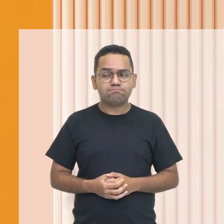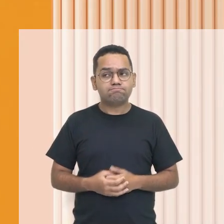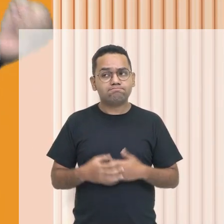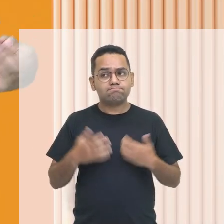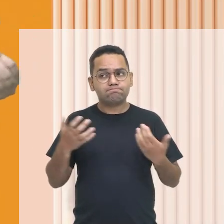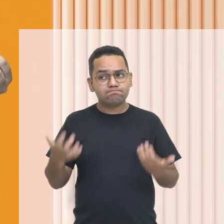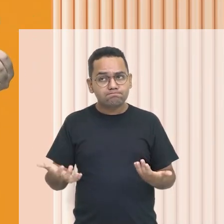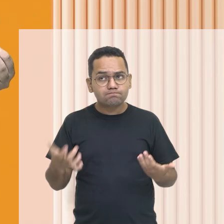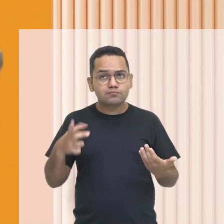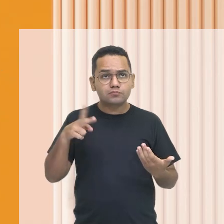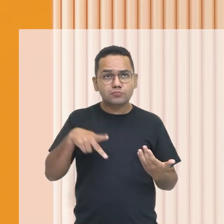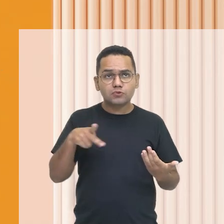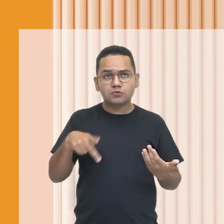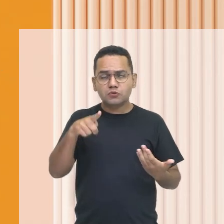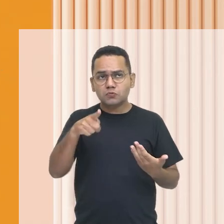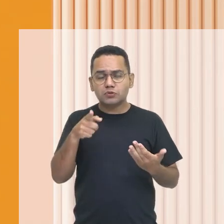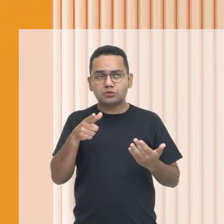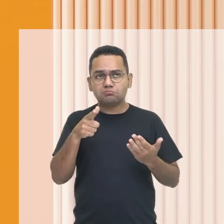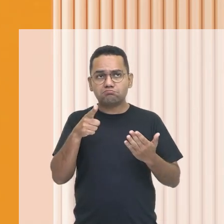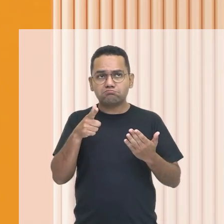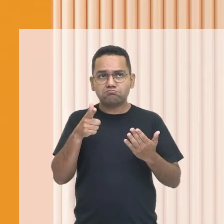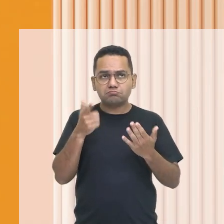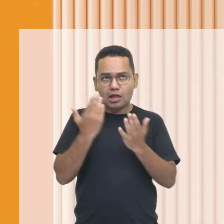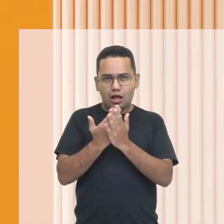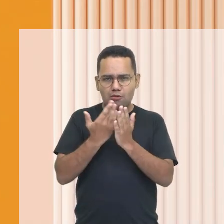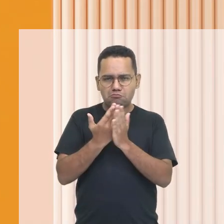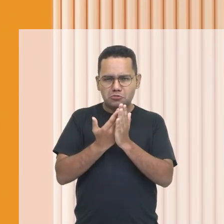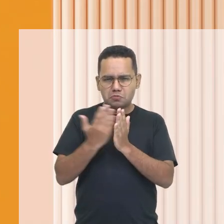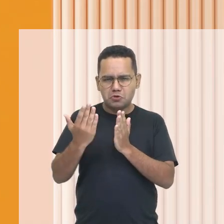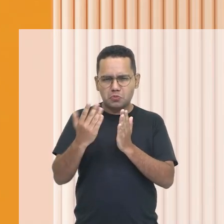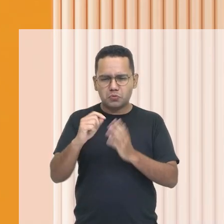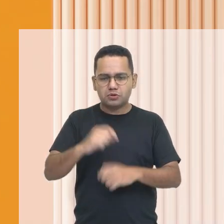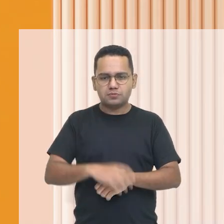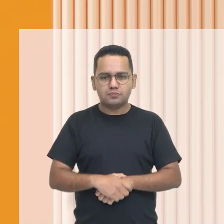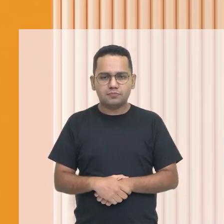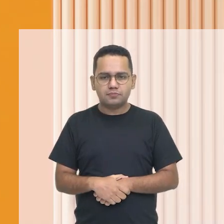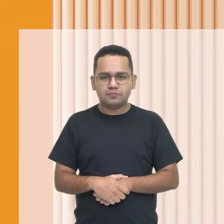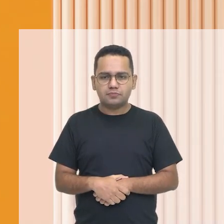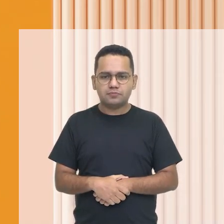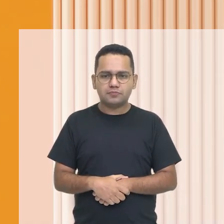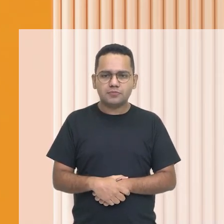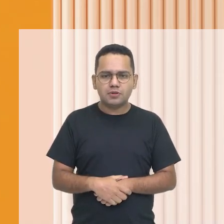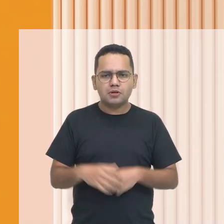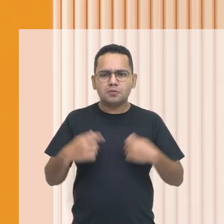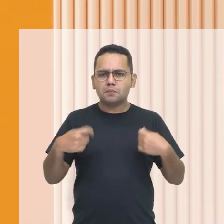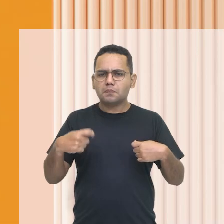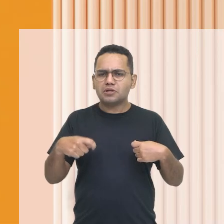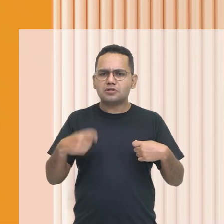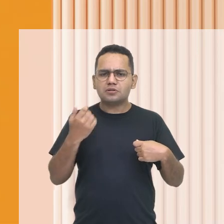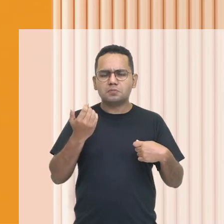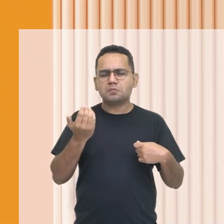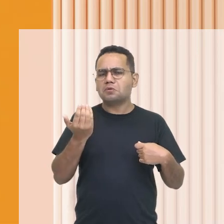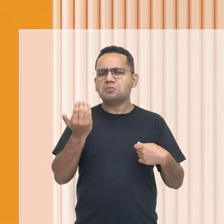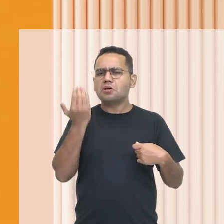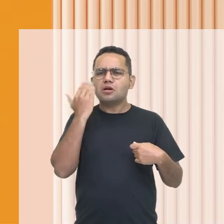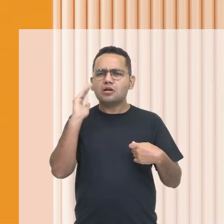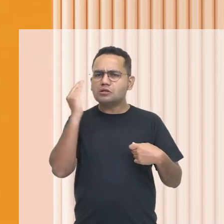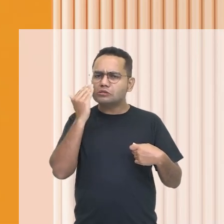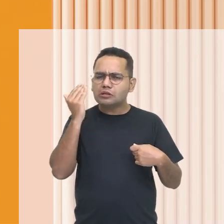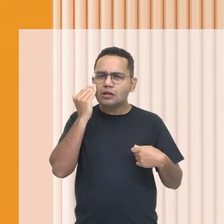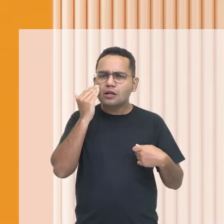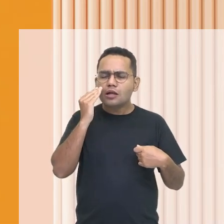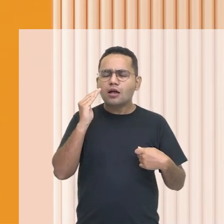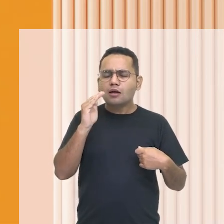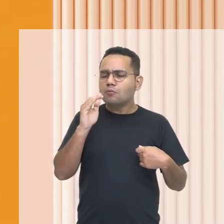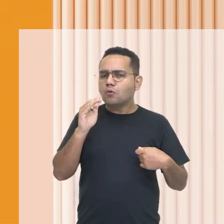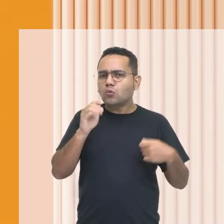no início da aula você me falou que nós deveríamos estar conectados com as especificidades da